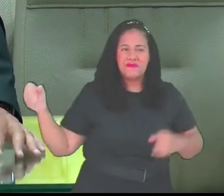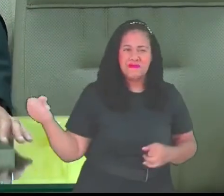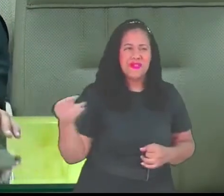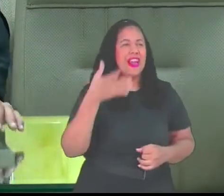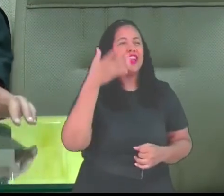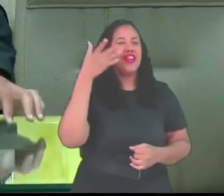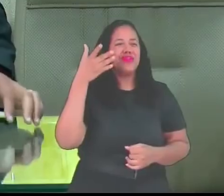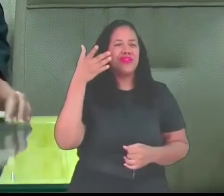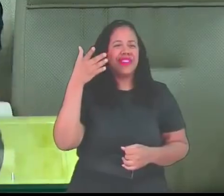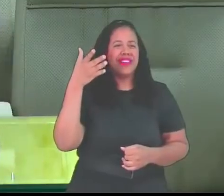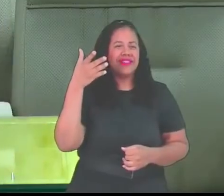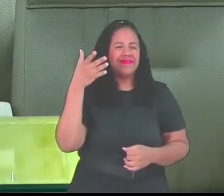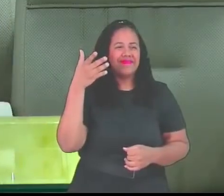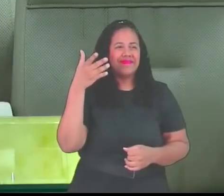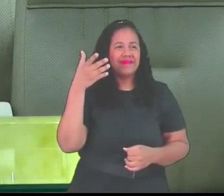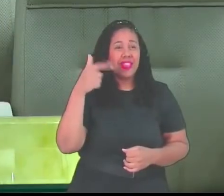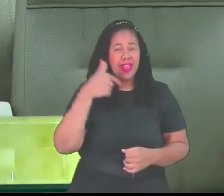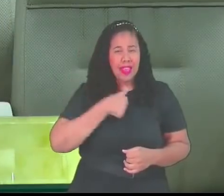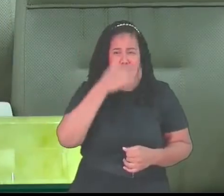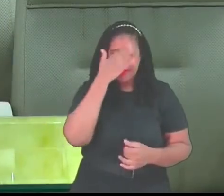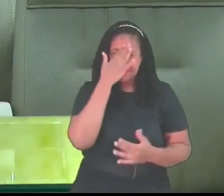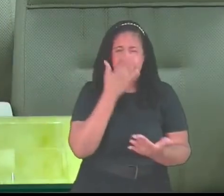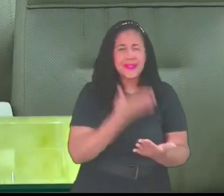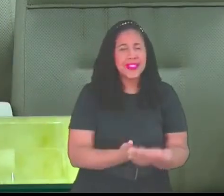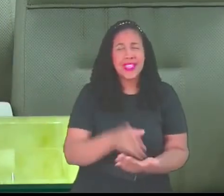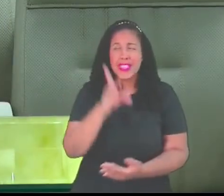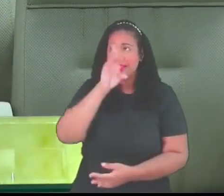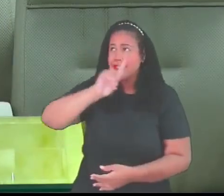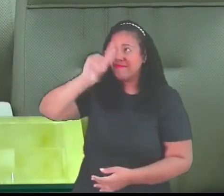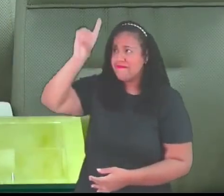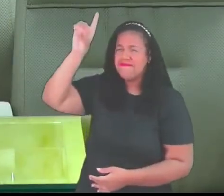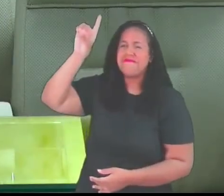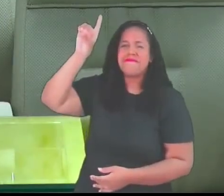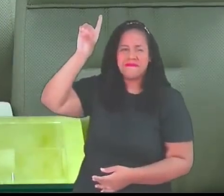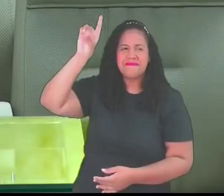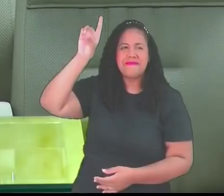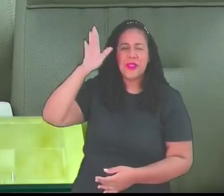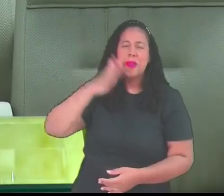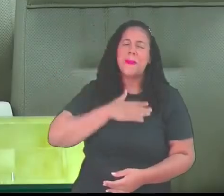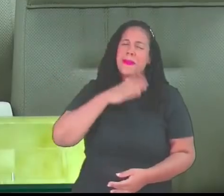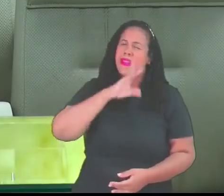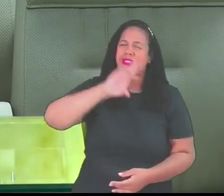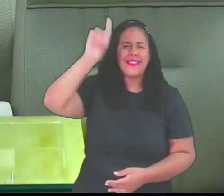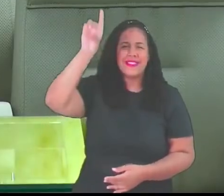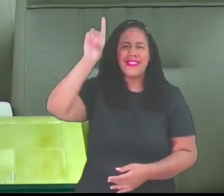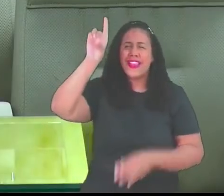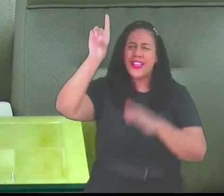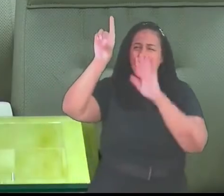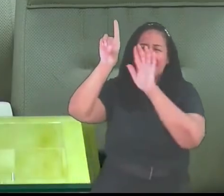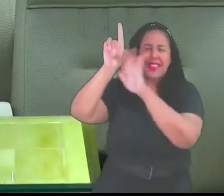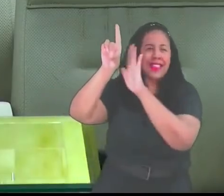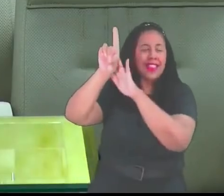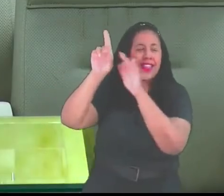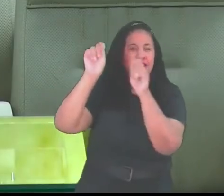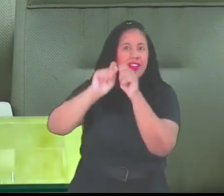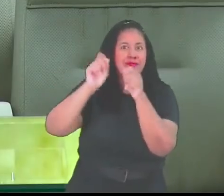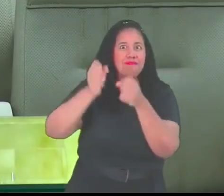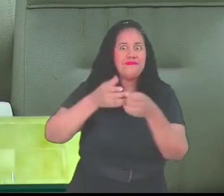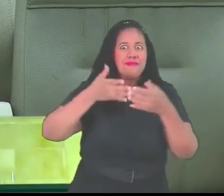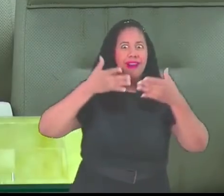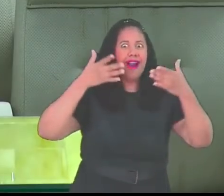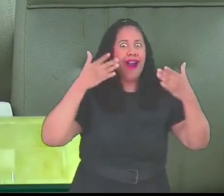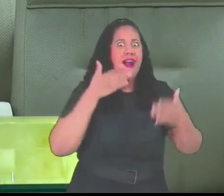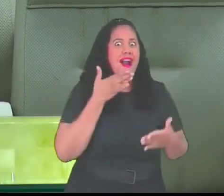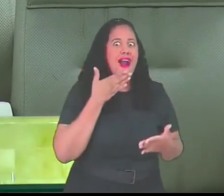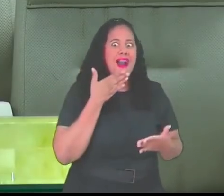novas. E eu creio neste Deus. Meu Deus é Deus de surpresa. Meu Deus